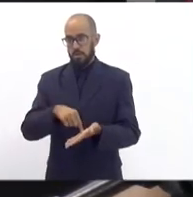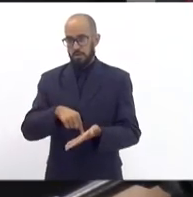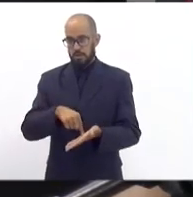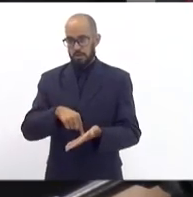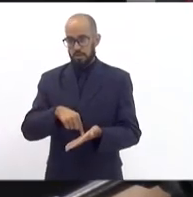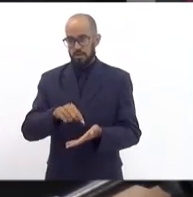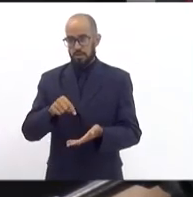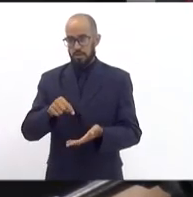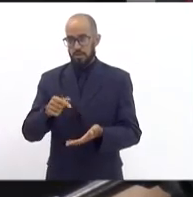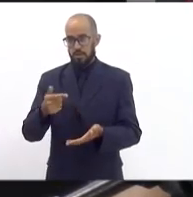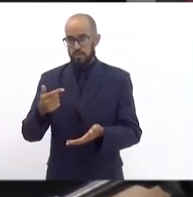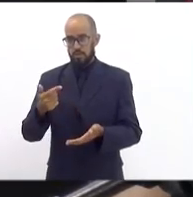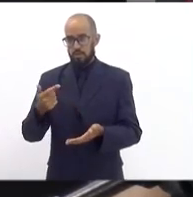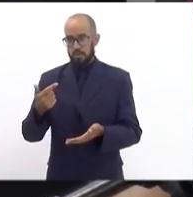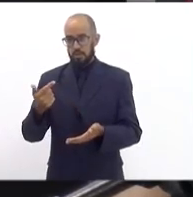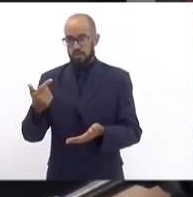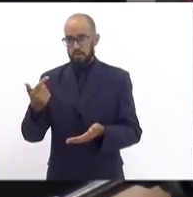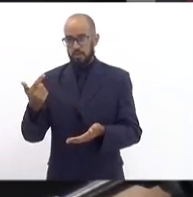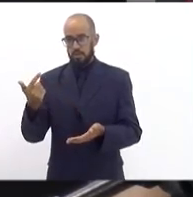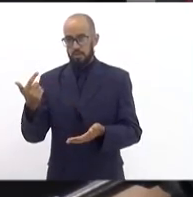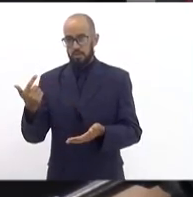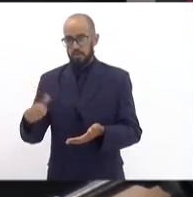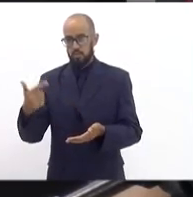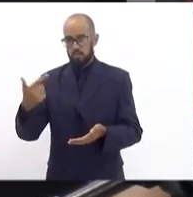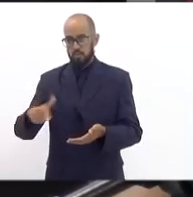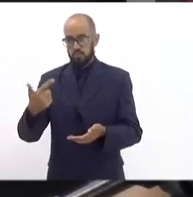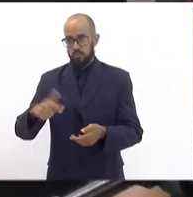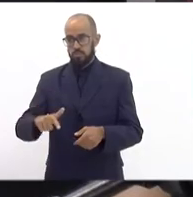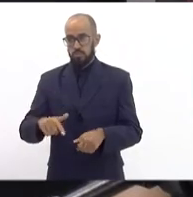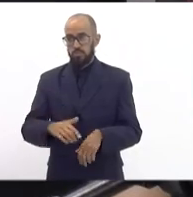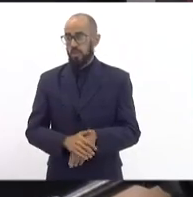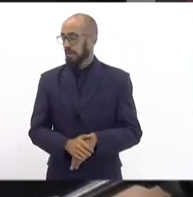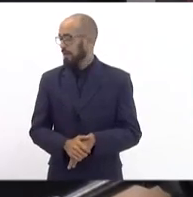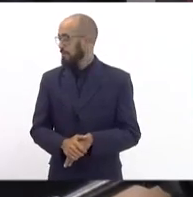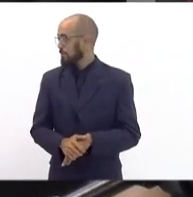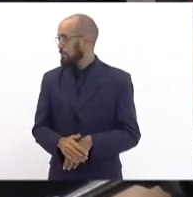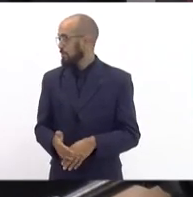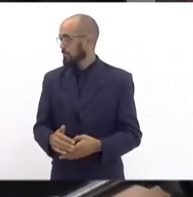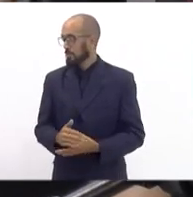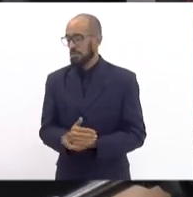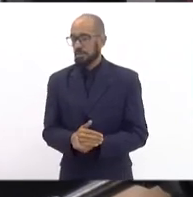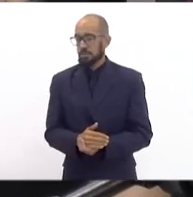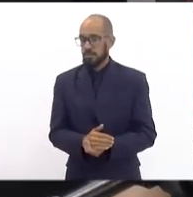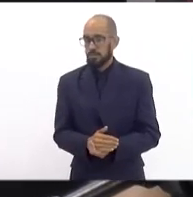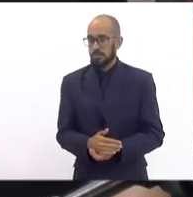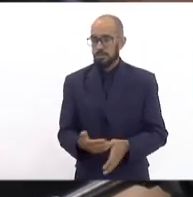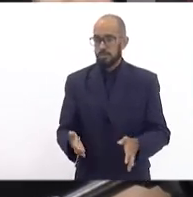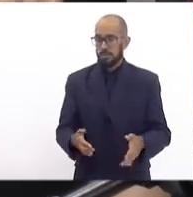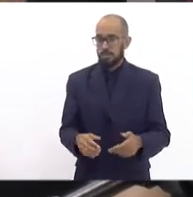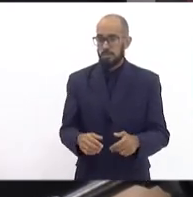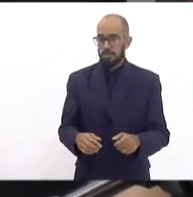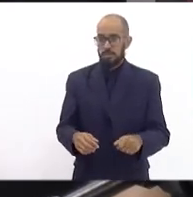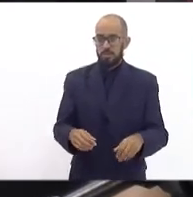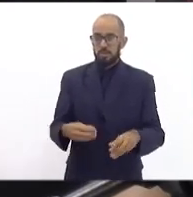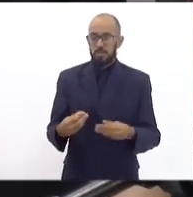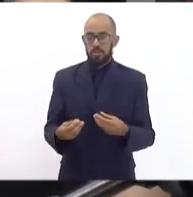né? Por isso que a pergunta não estava fazendo sentido, que grupo tem acompanhando? Não tem grupo, porque